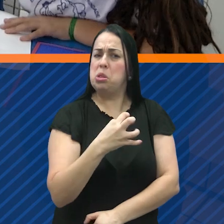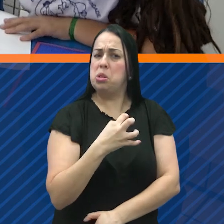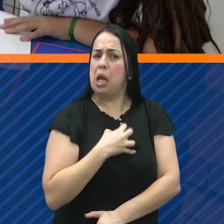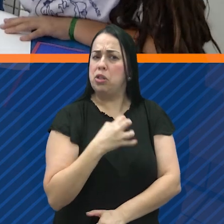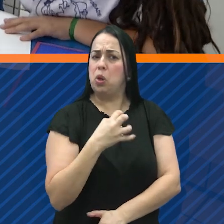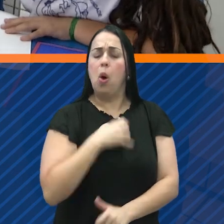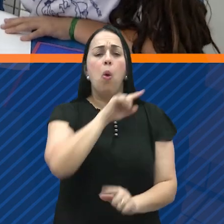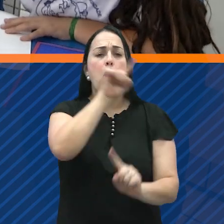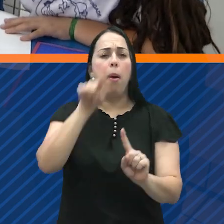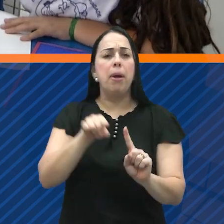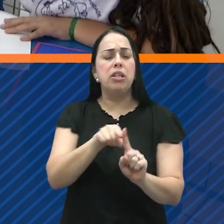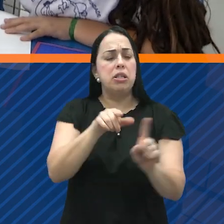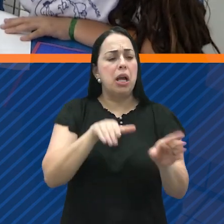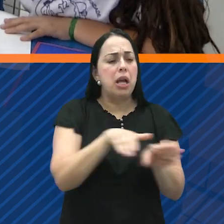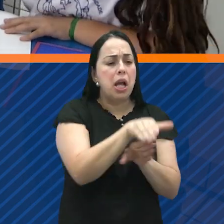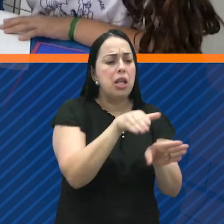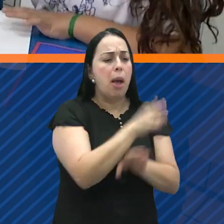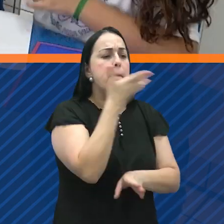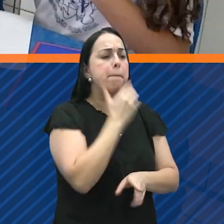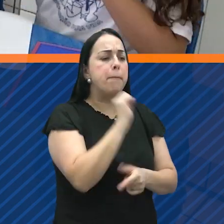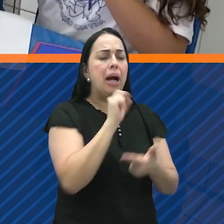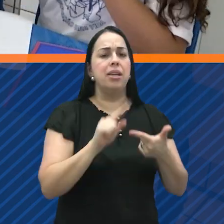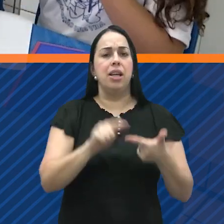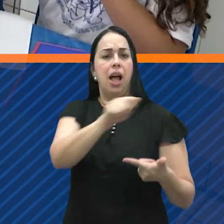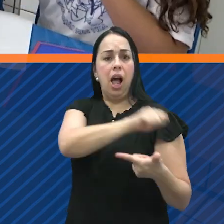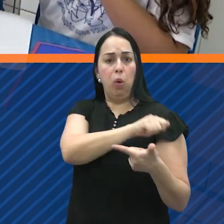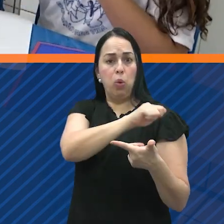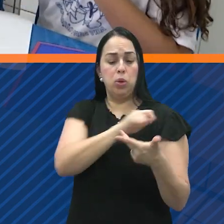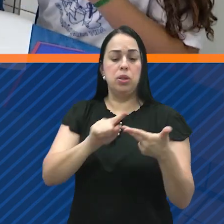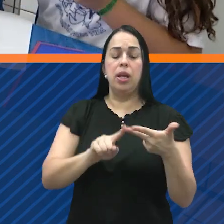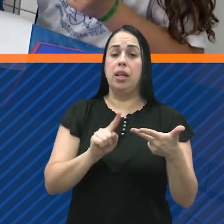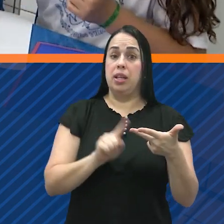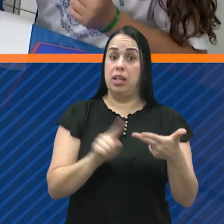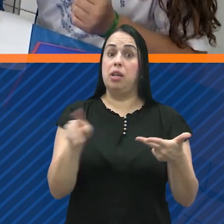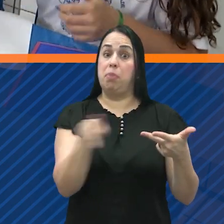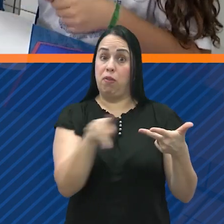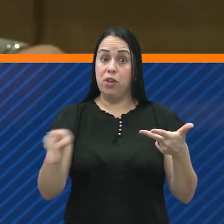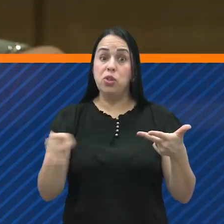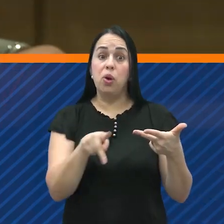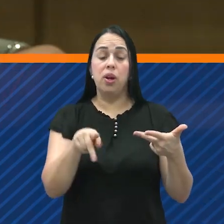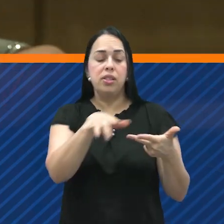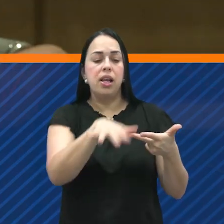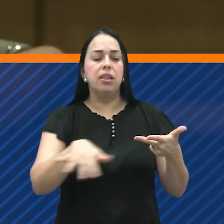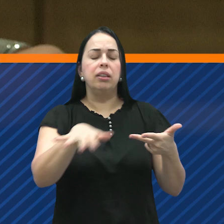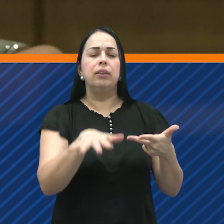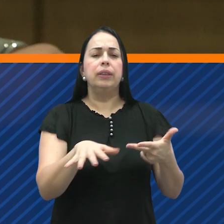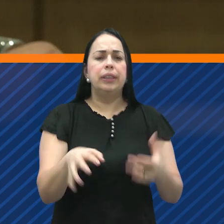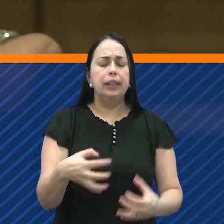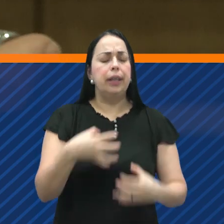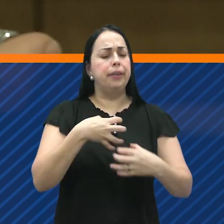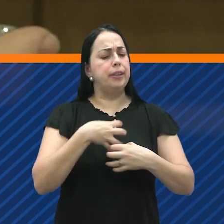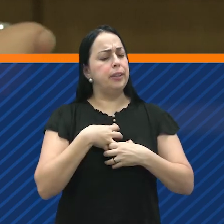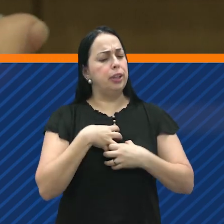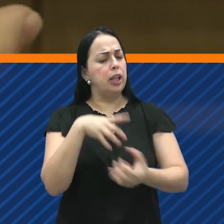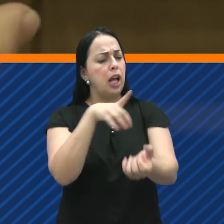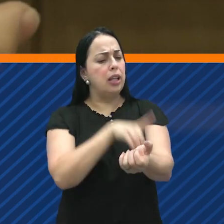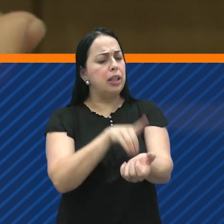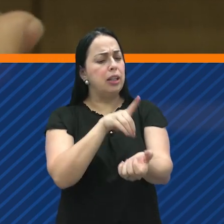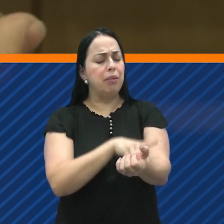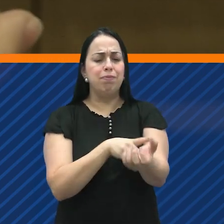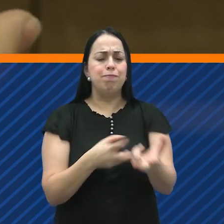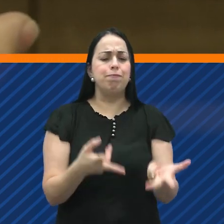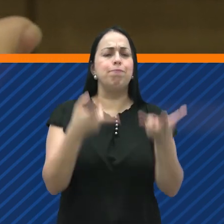O intuito é orientar pais, alunos e profissionais da educação sobre os sintomas e cuidados